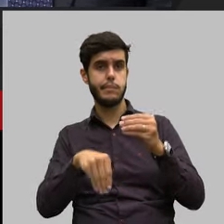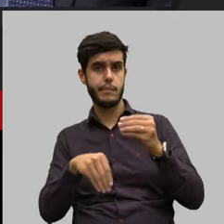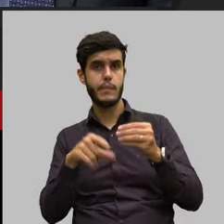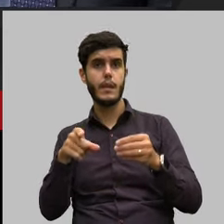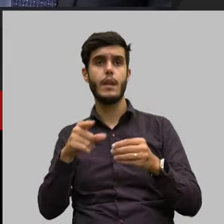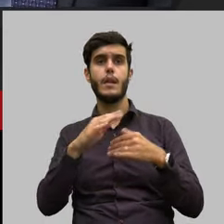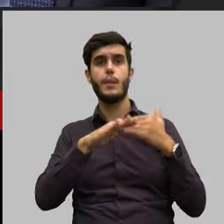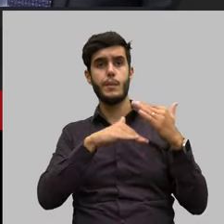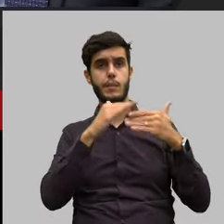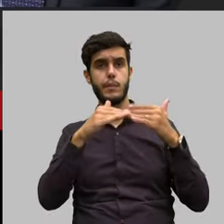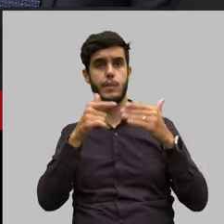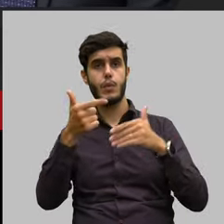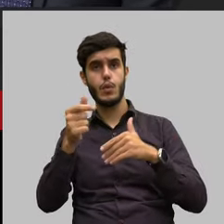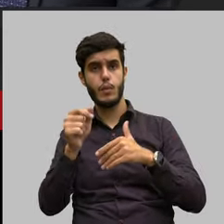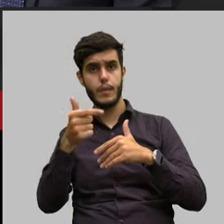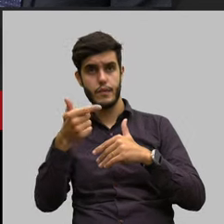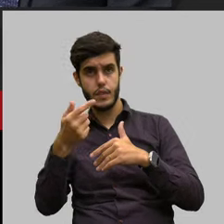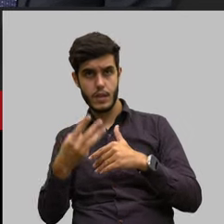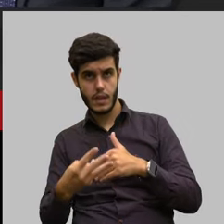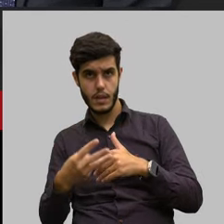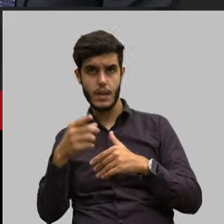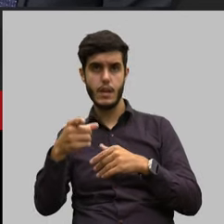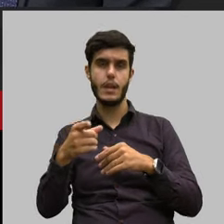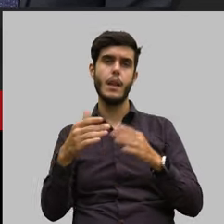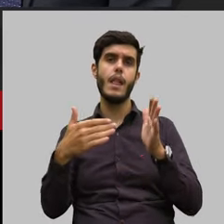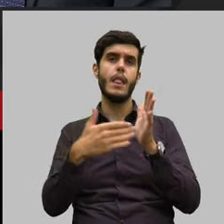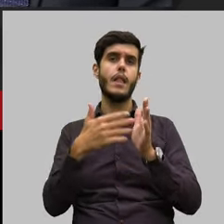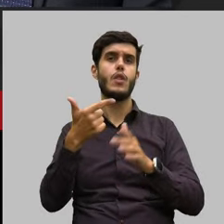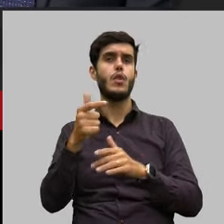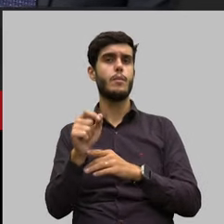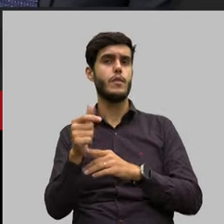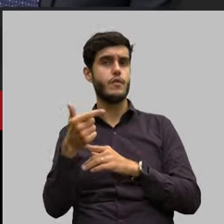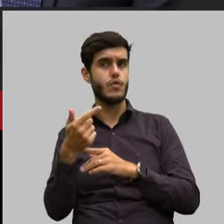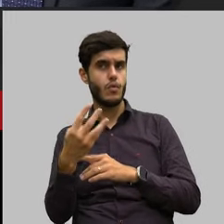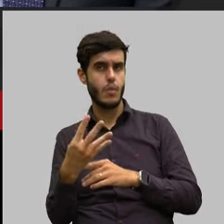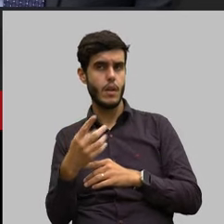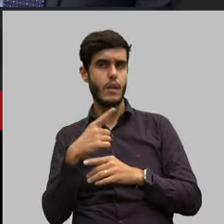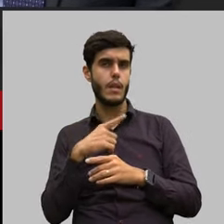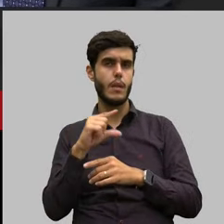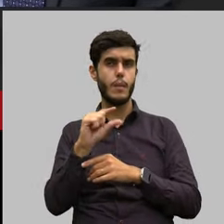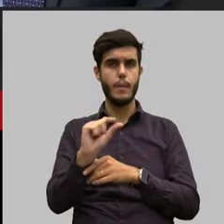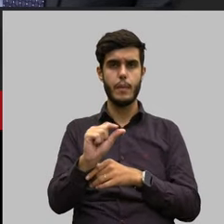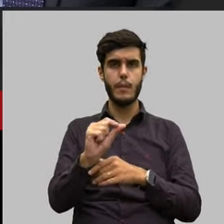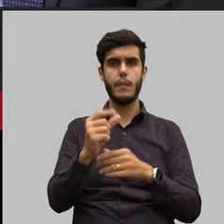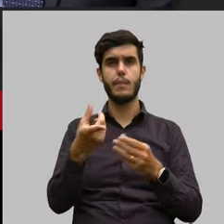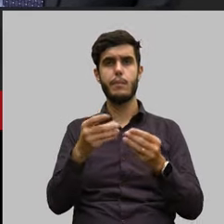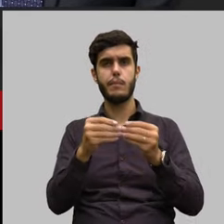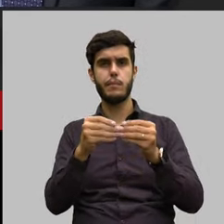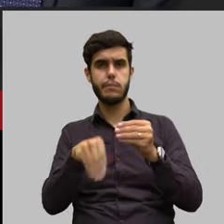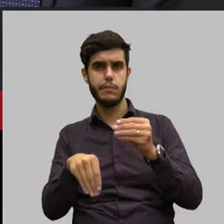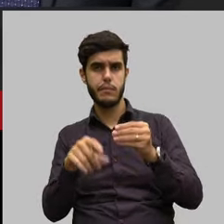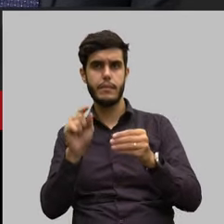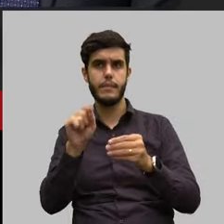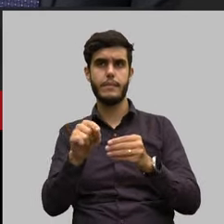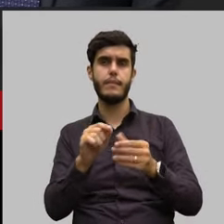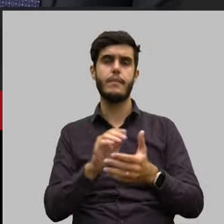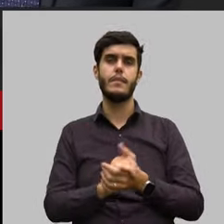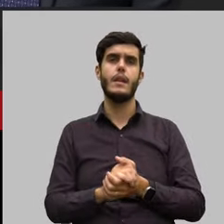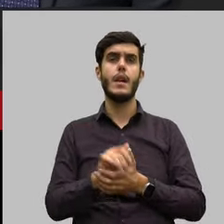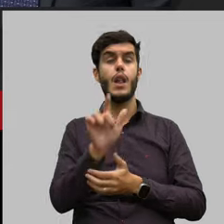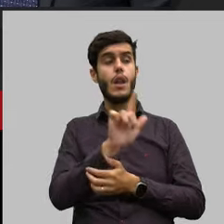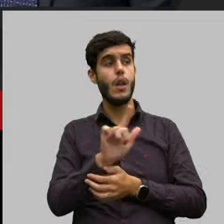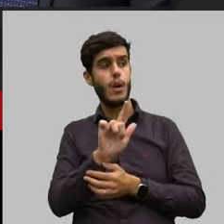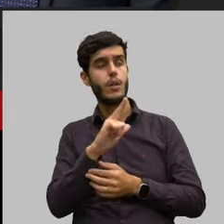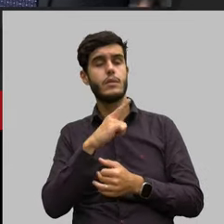2023 e até o realizar 20224 com leve superavit Claro ali nós temos eh